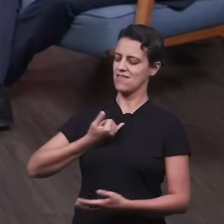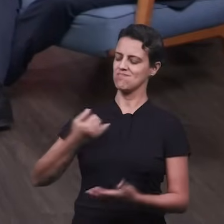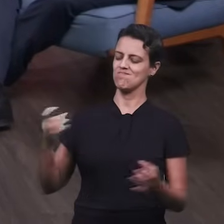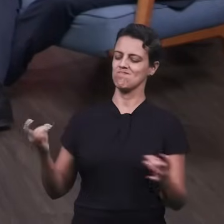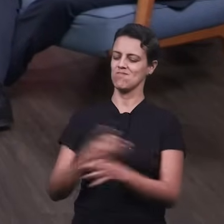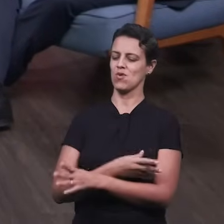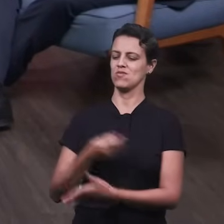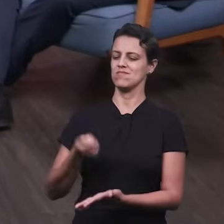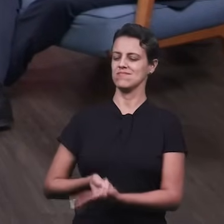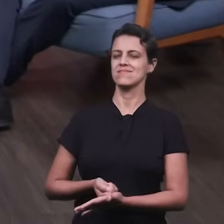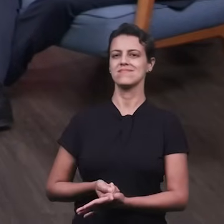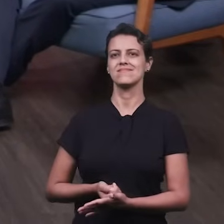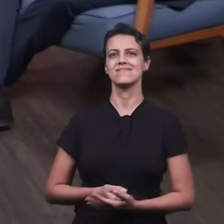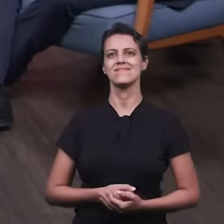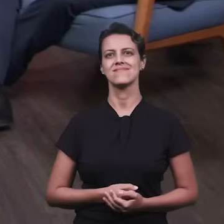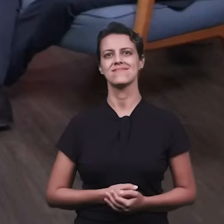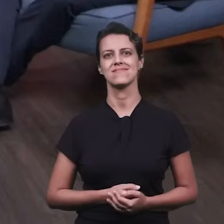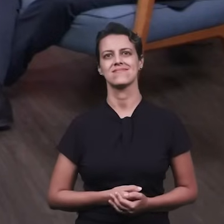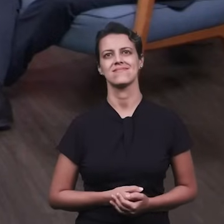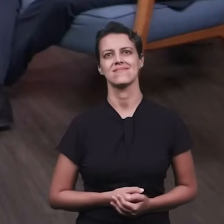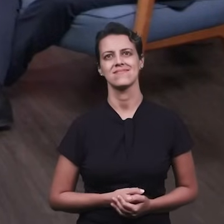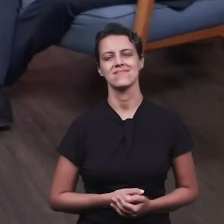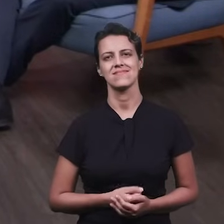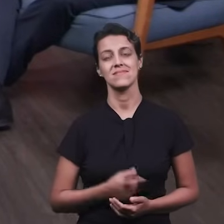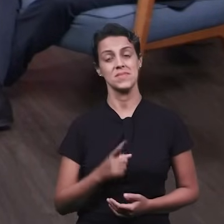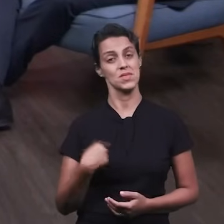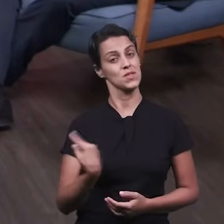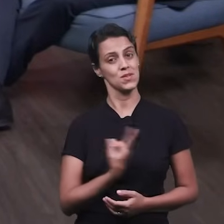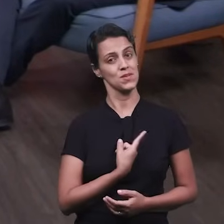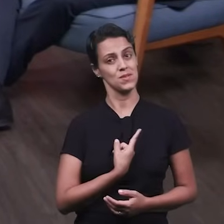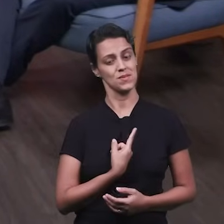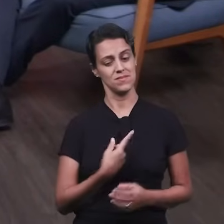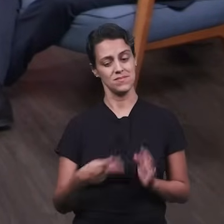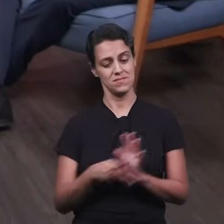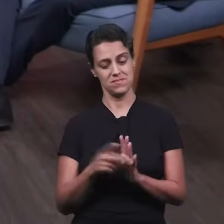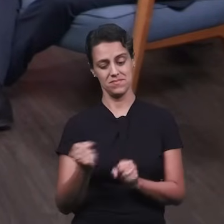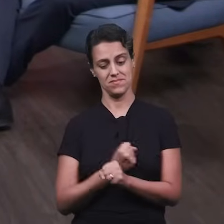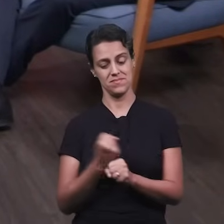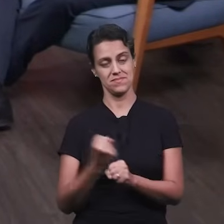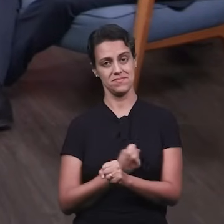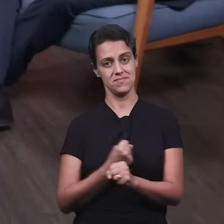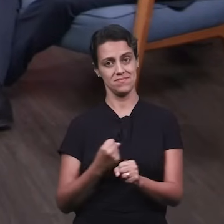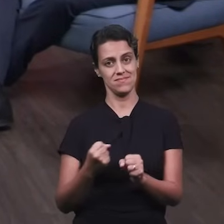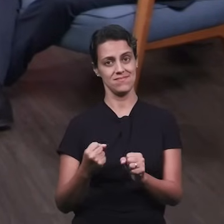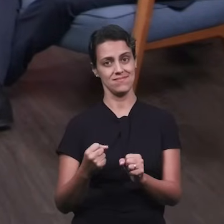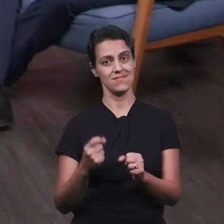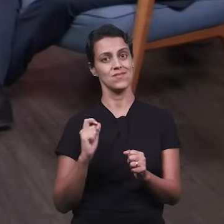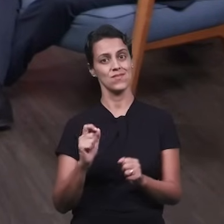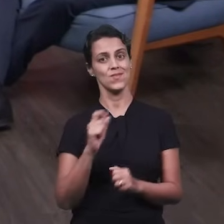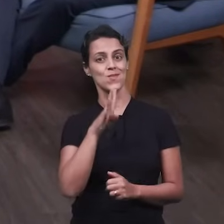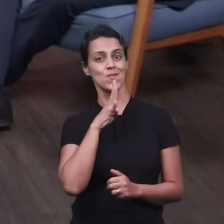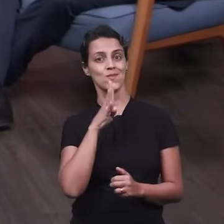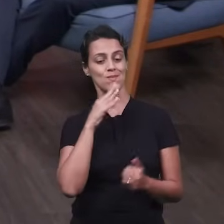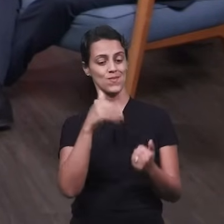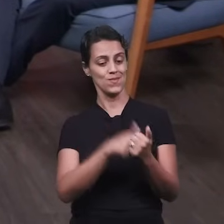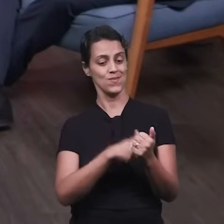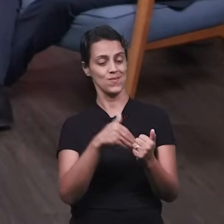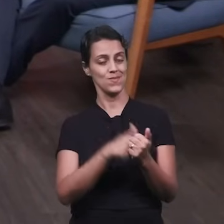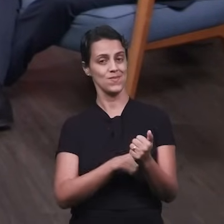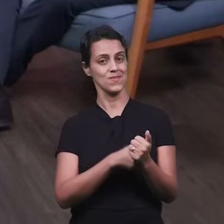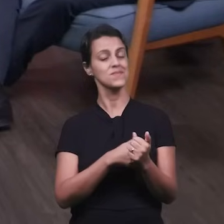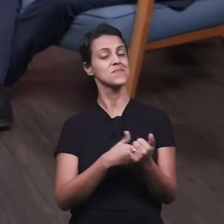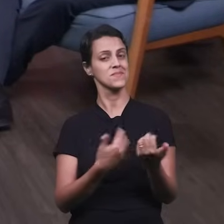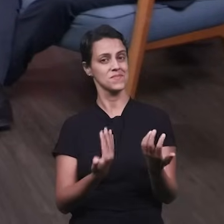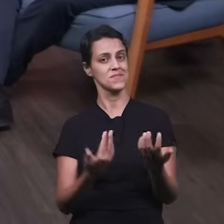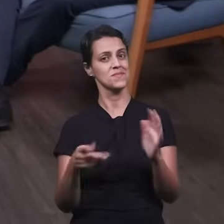acabou. É isso mesmo. A gente tá na obra para conhecer os mistérios que são descortinados